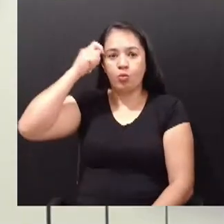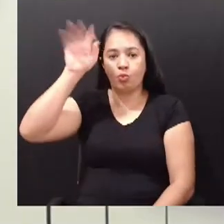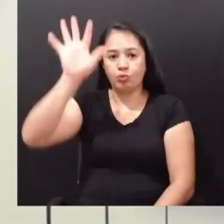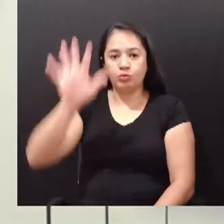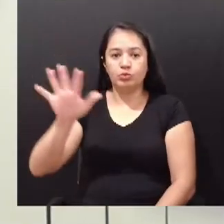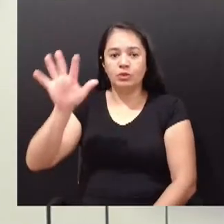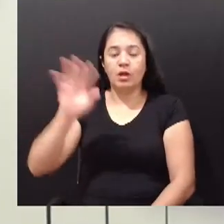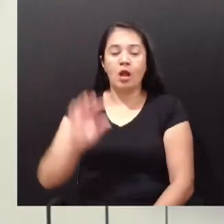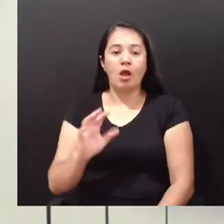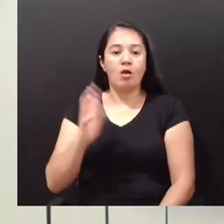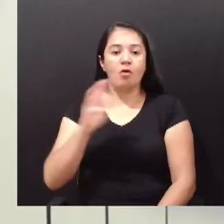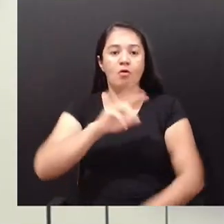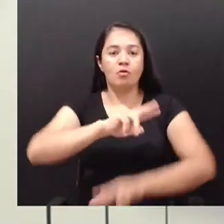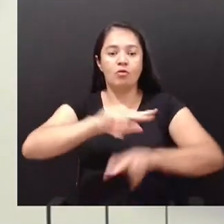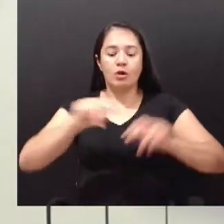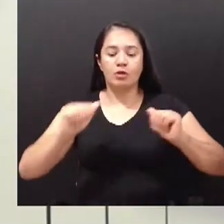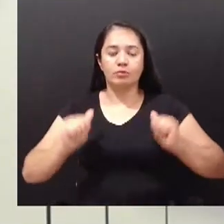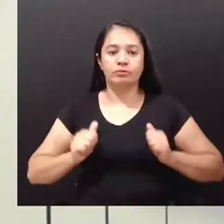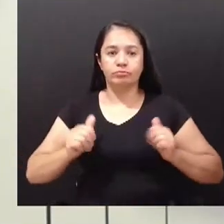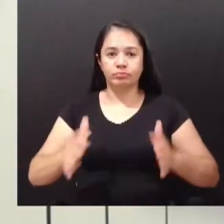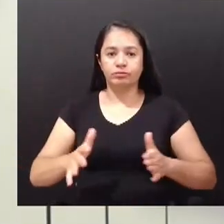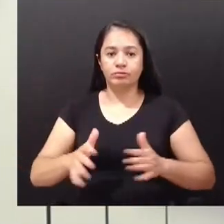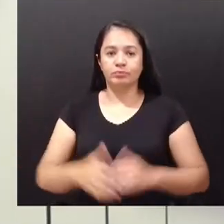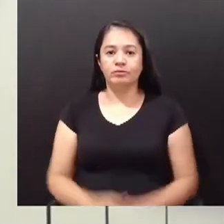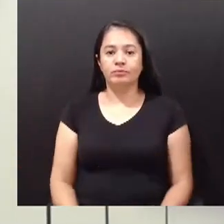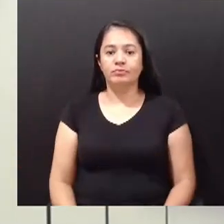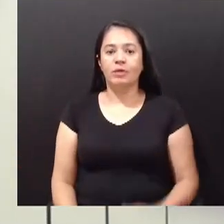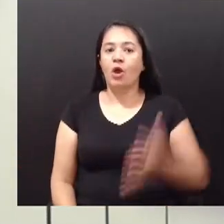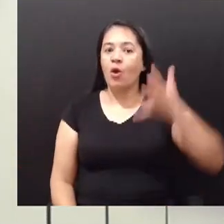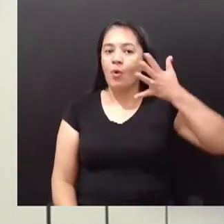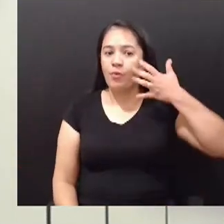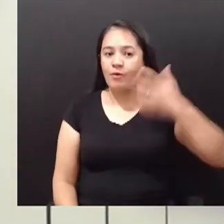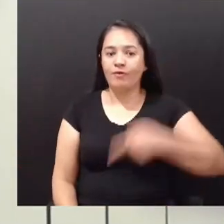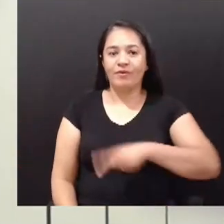várias atividades. E o André Aranha foi lá conferir.